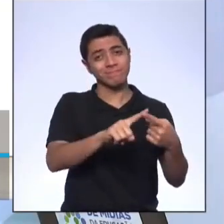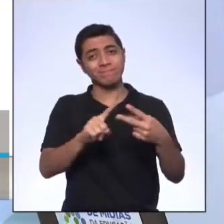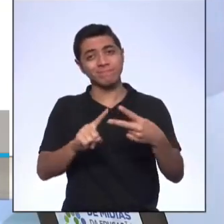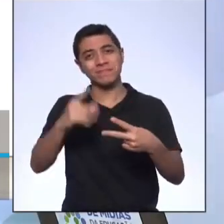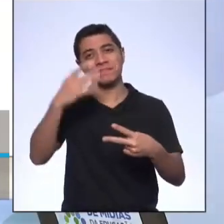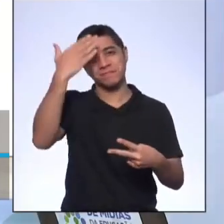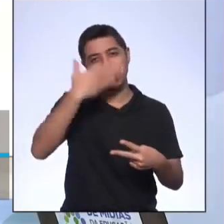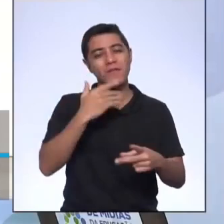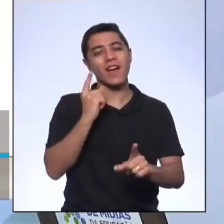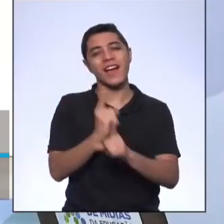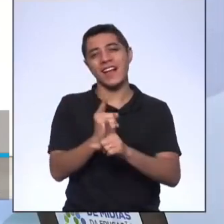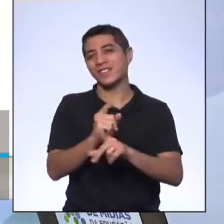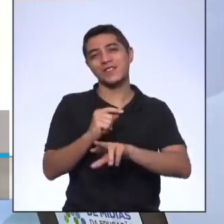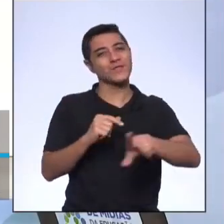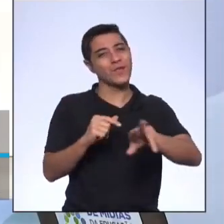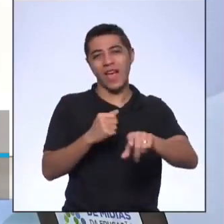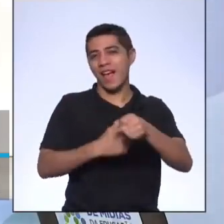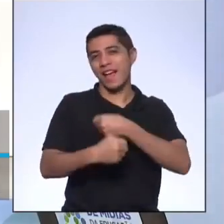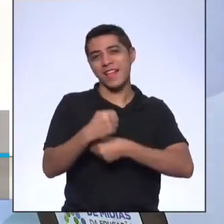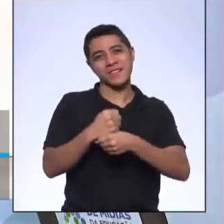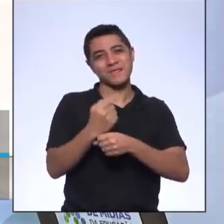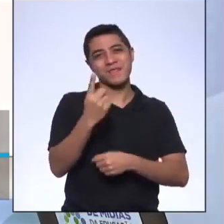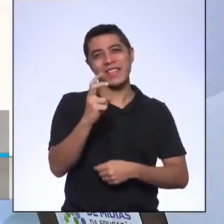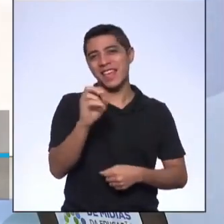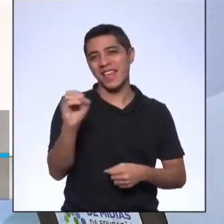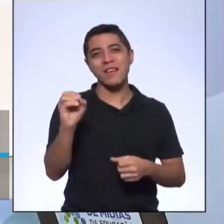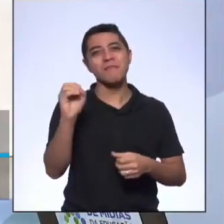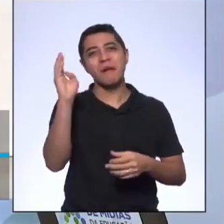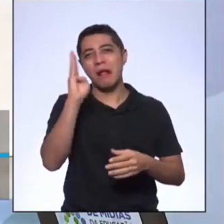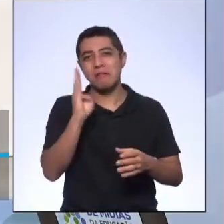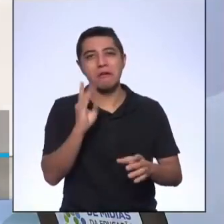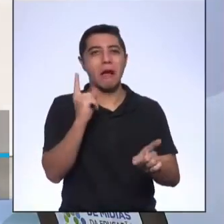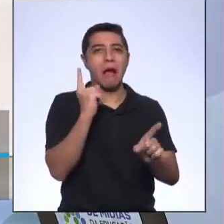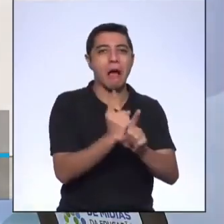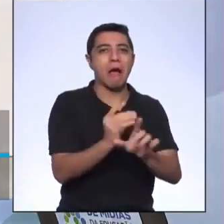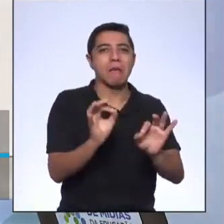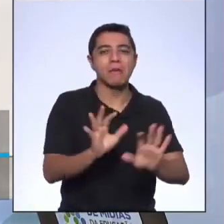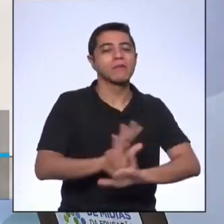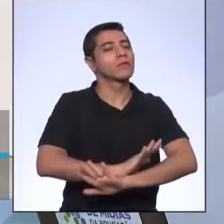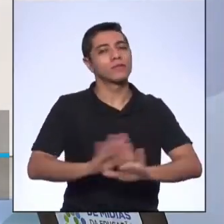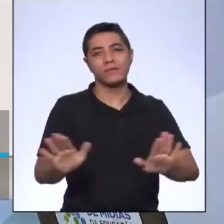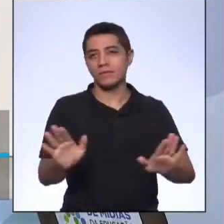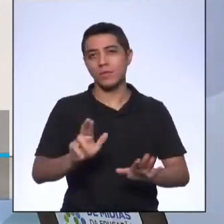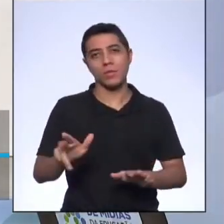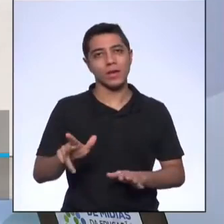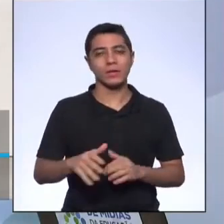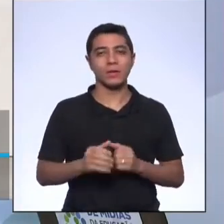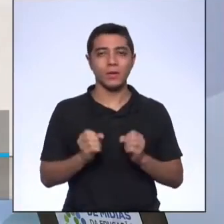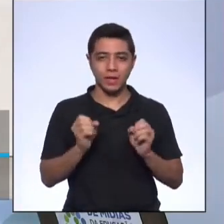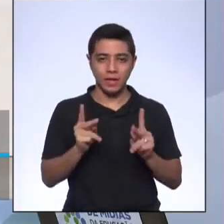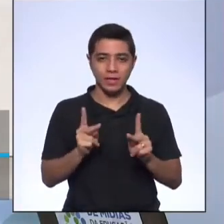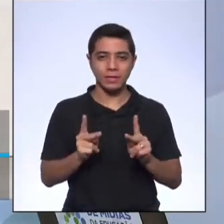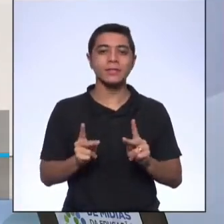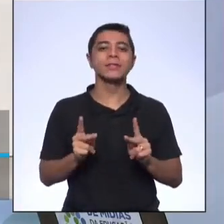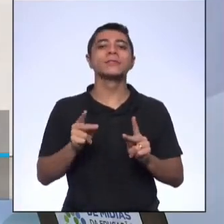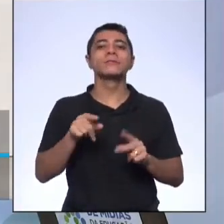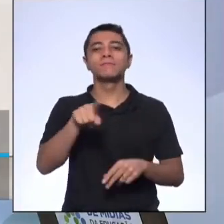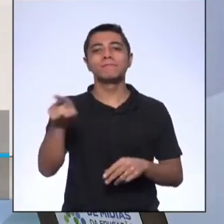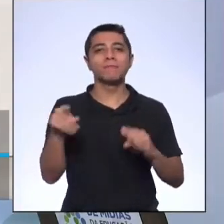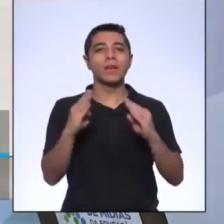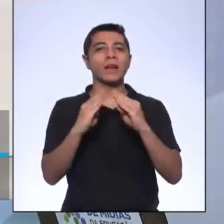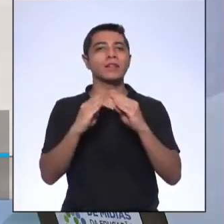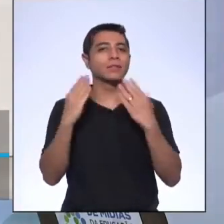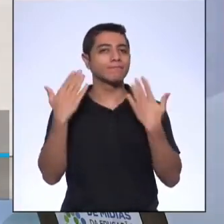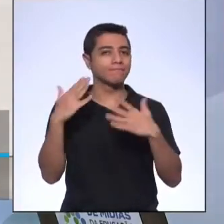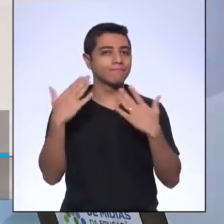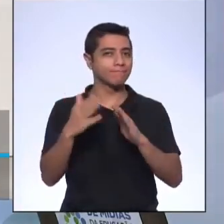tal mito do descobrimento. Então, pessoal, tá de parabéns aí em casa, tá? Tem um outro elemento aí que é anterior ao